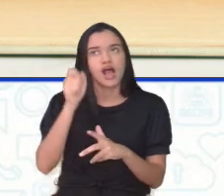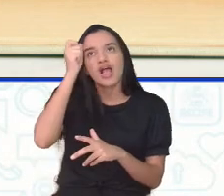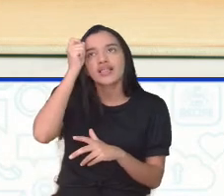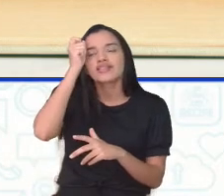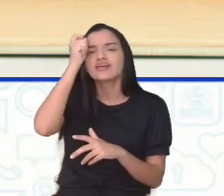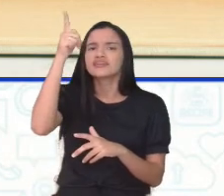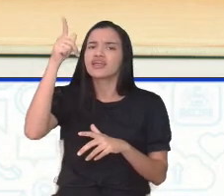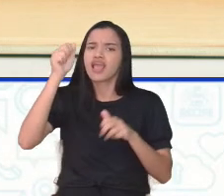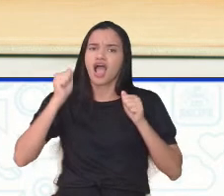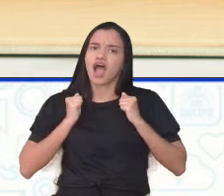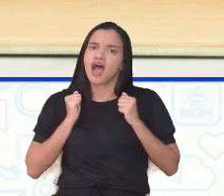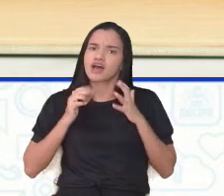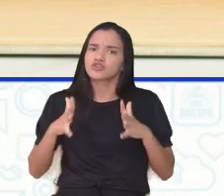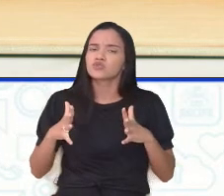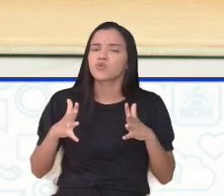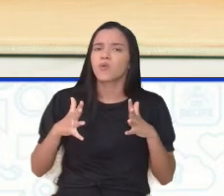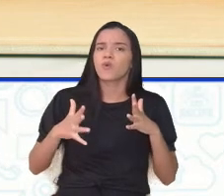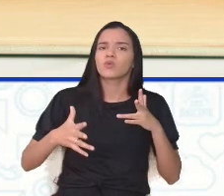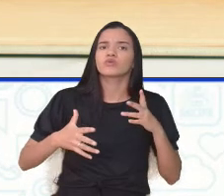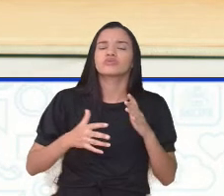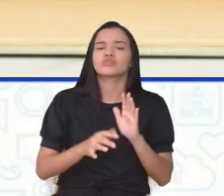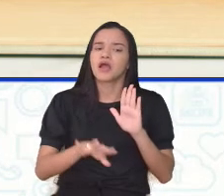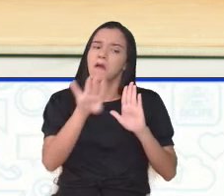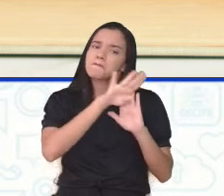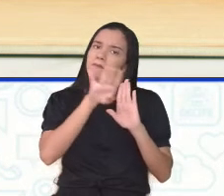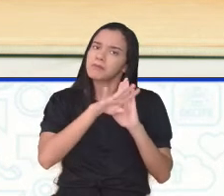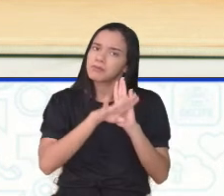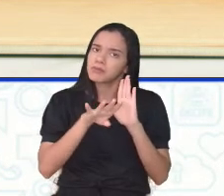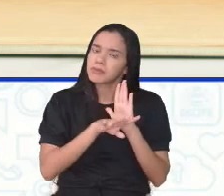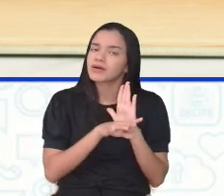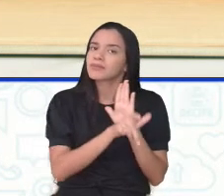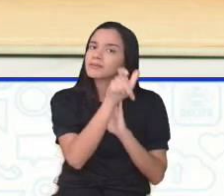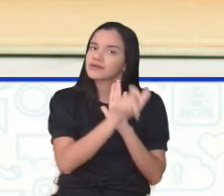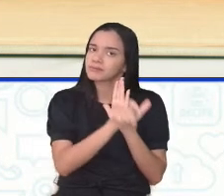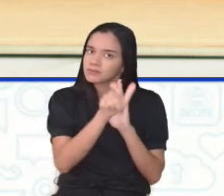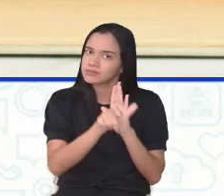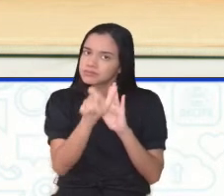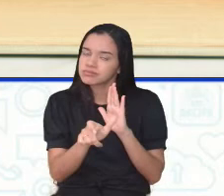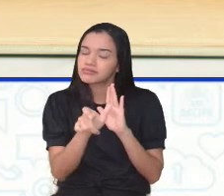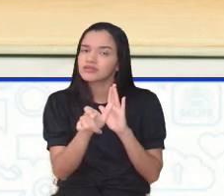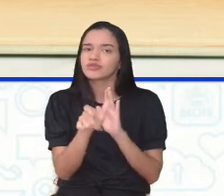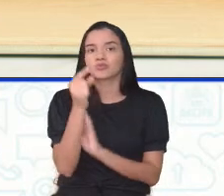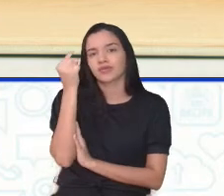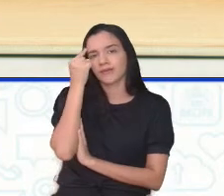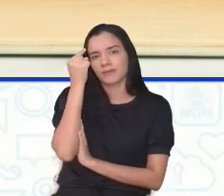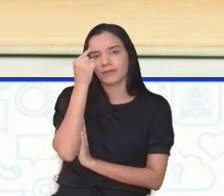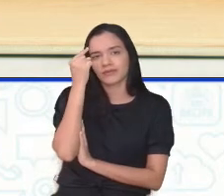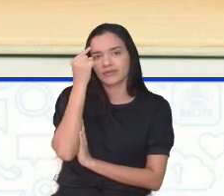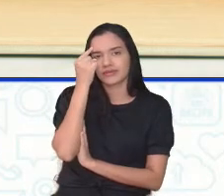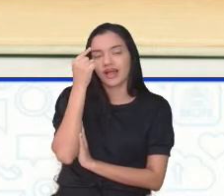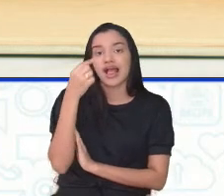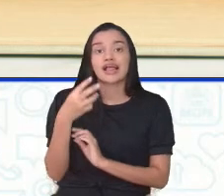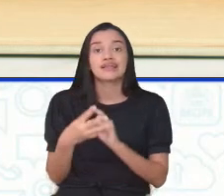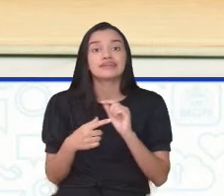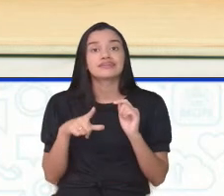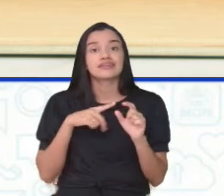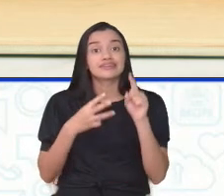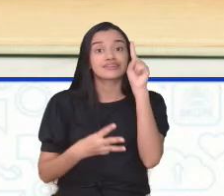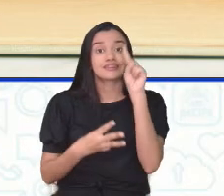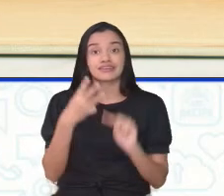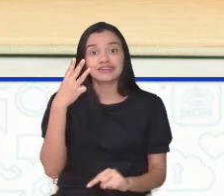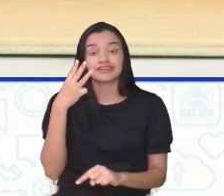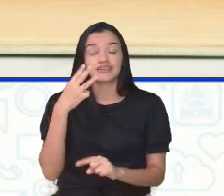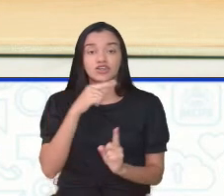ideias, das ações, das falas das personagens, inclusive. Então, é sobre ele que a gente vai pensar. Existem 3 tipos de narrador: